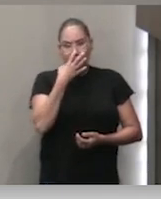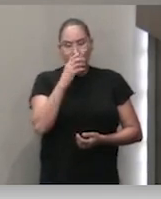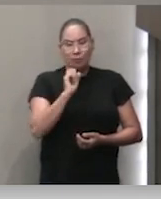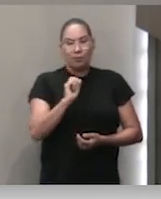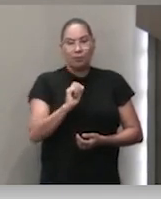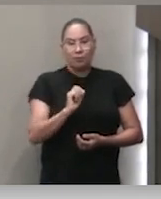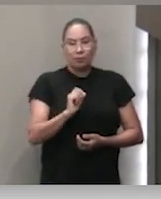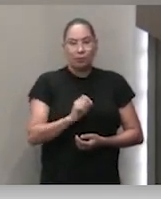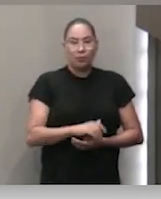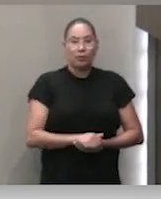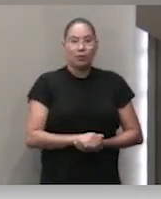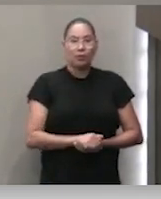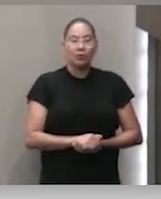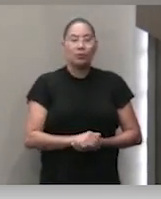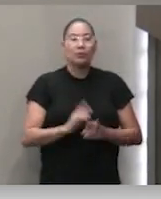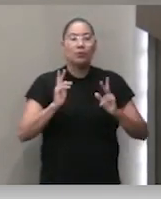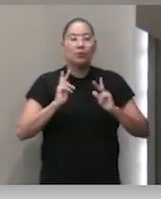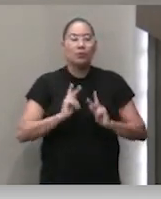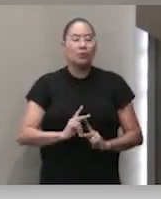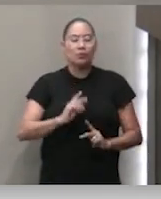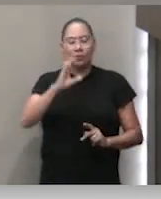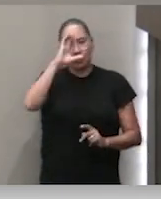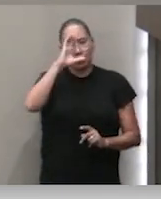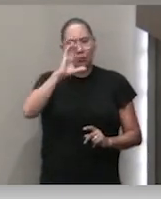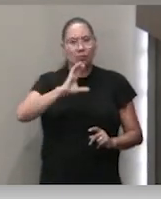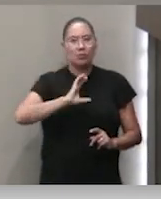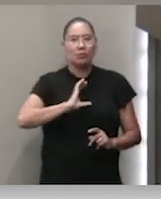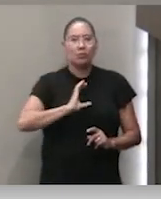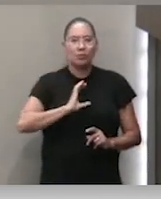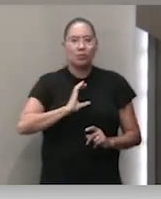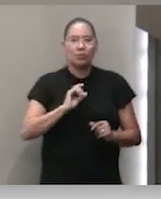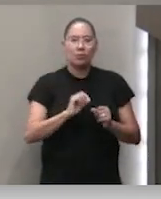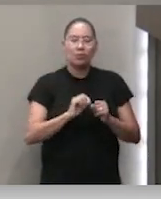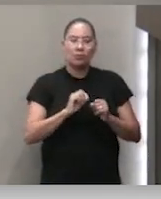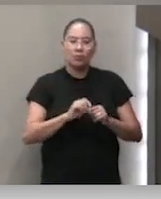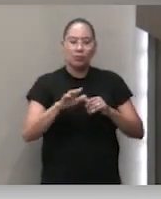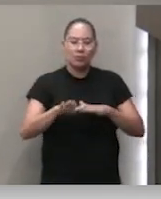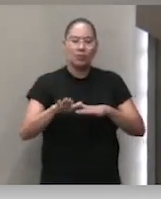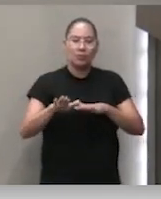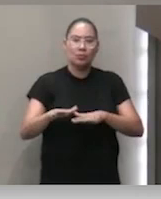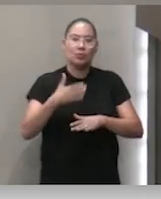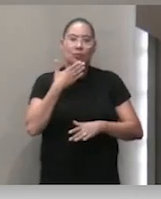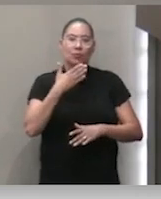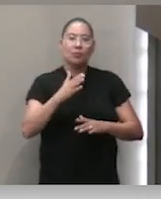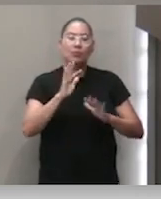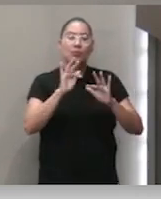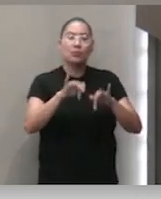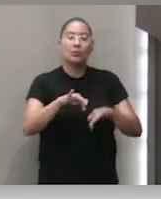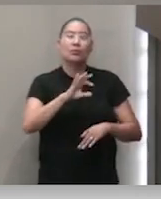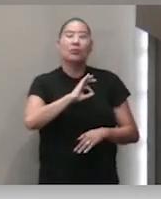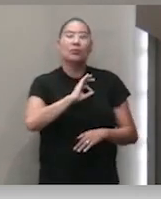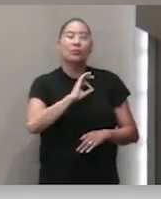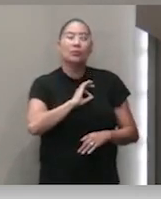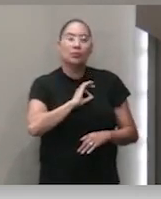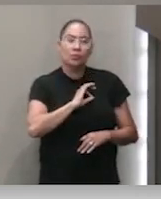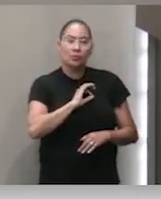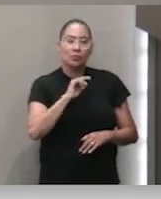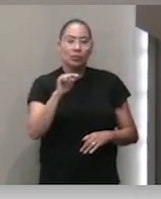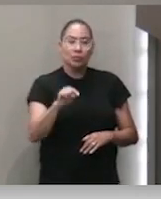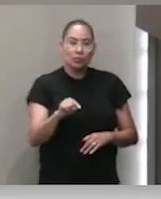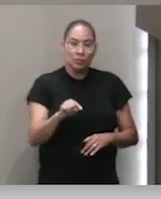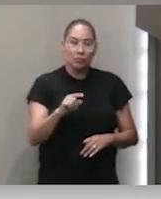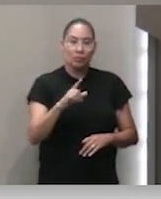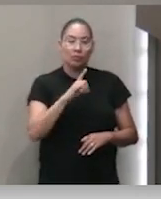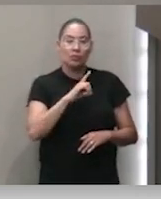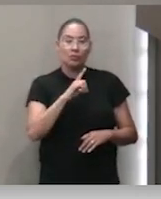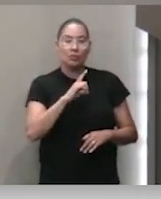é que o que leva um cidadão fazer uma manifestação pedindo o fim da polícia militar? São eles que mantêm até aquele